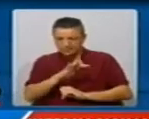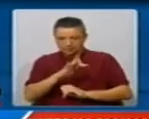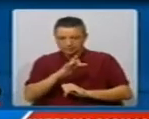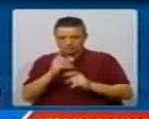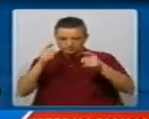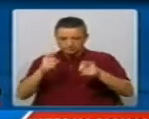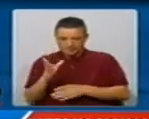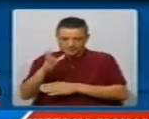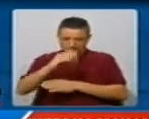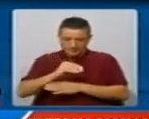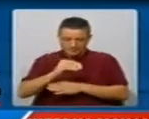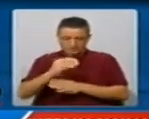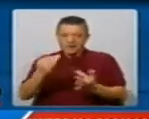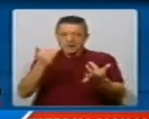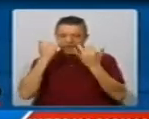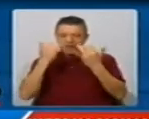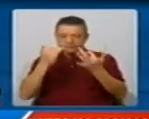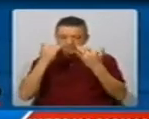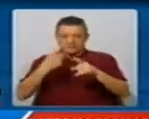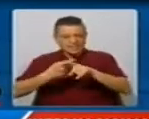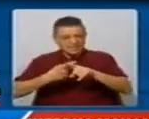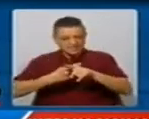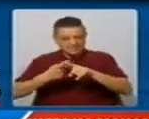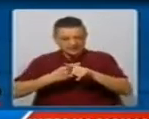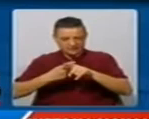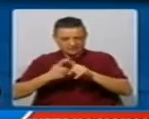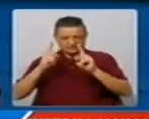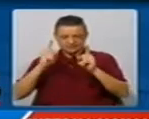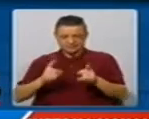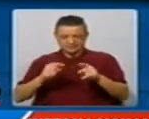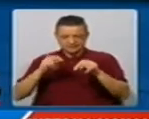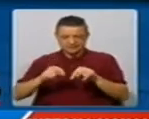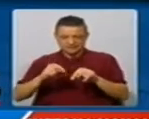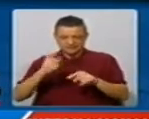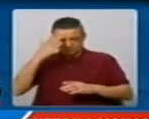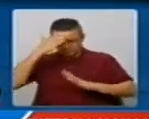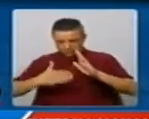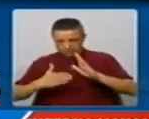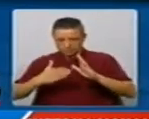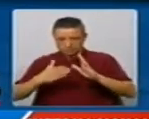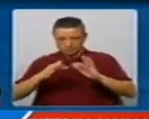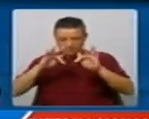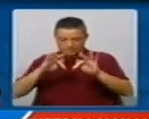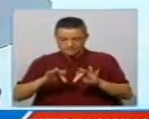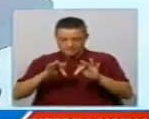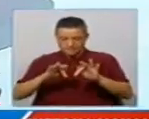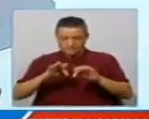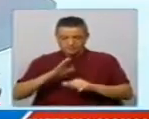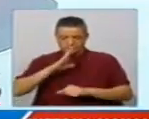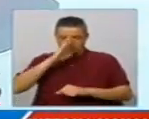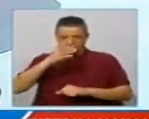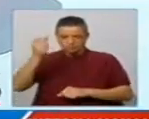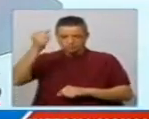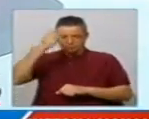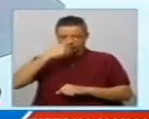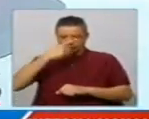lança mais algumas pistas, mais alguma curiosidade, digamos assim, sobre este tipo de fenómenos. Miguel, terminamos com um momento